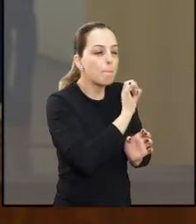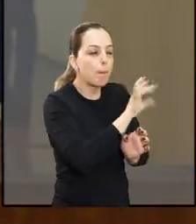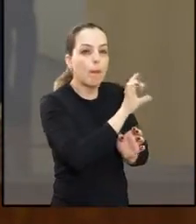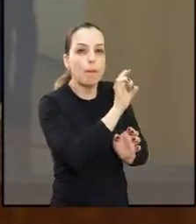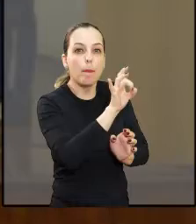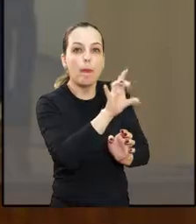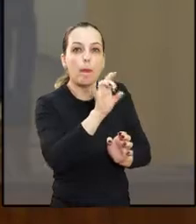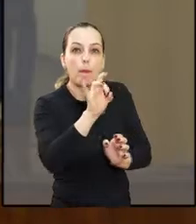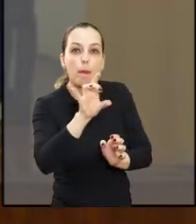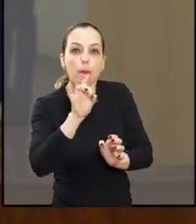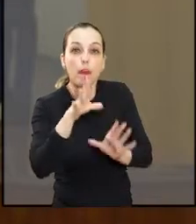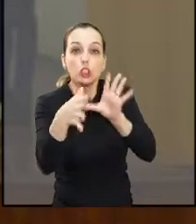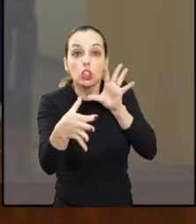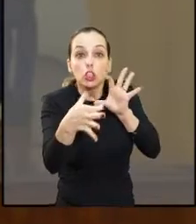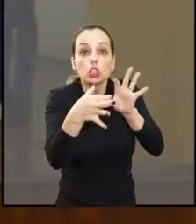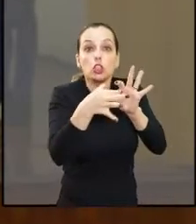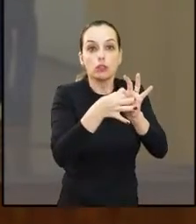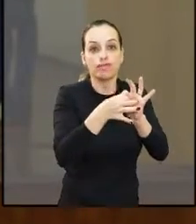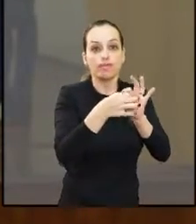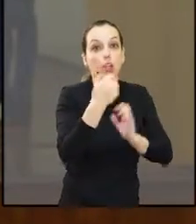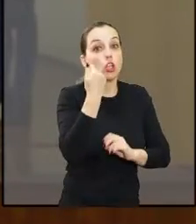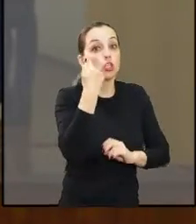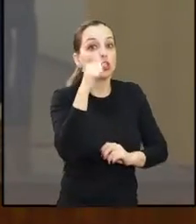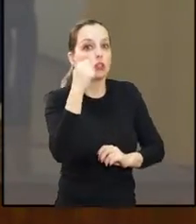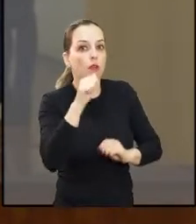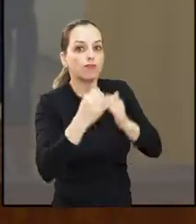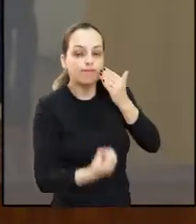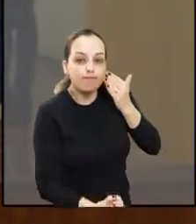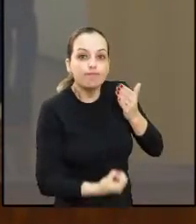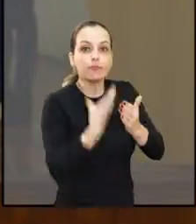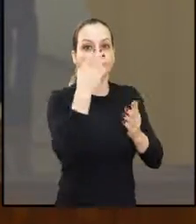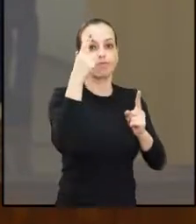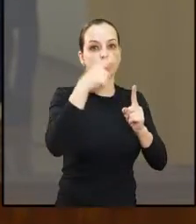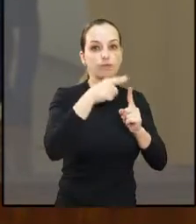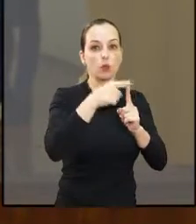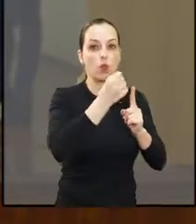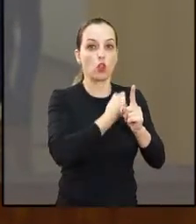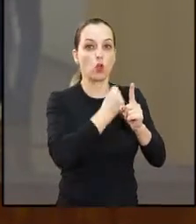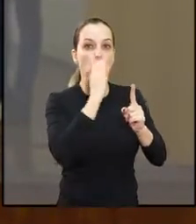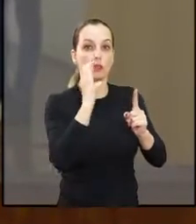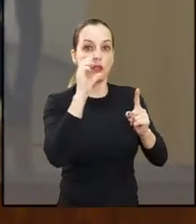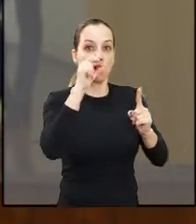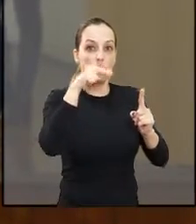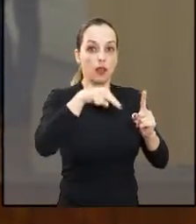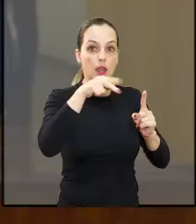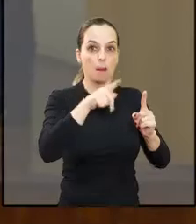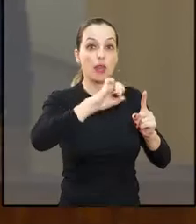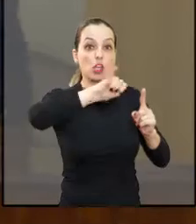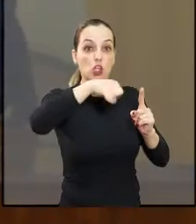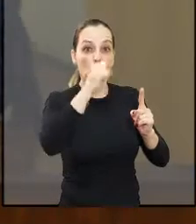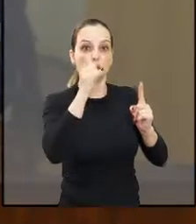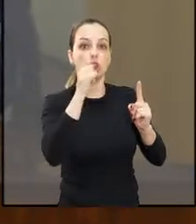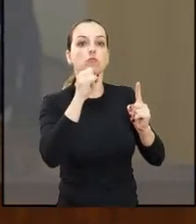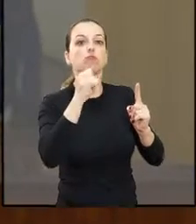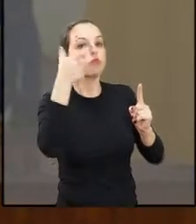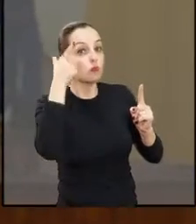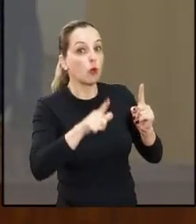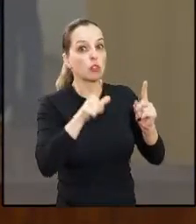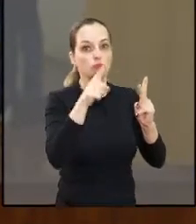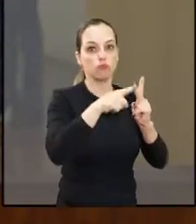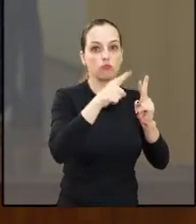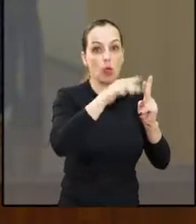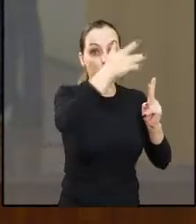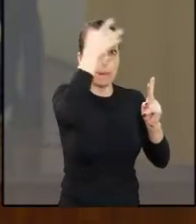elas se estruturem como associações, que elas possam ter um CNPJ, uma diretoria, um